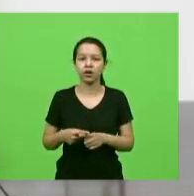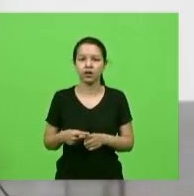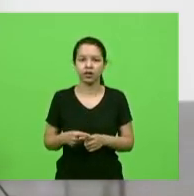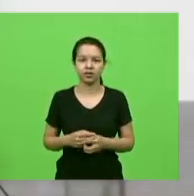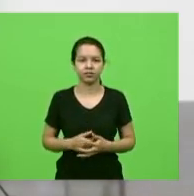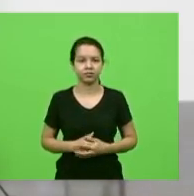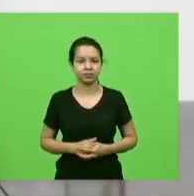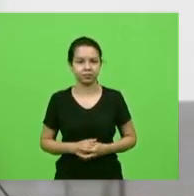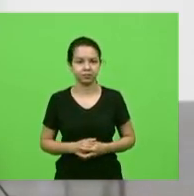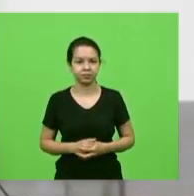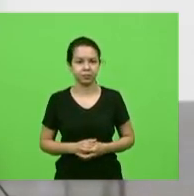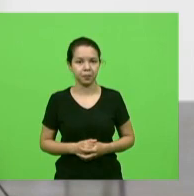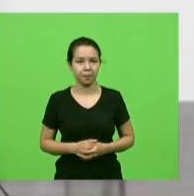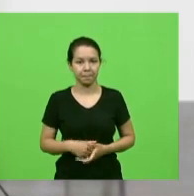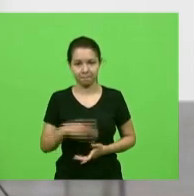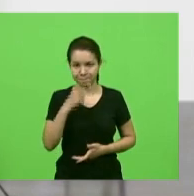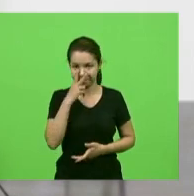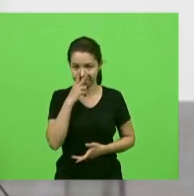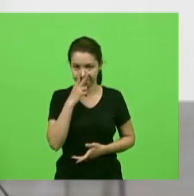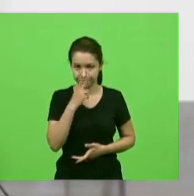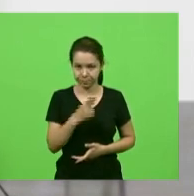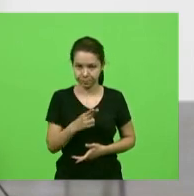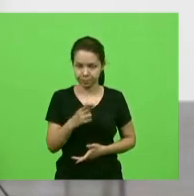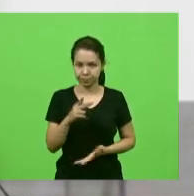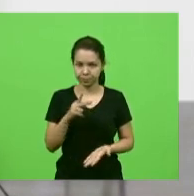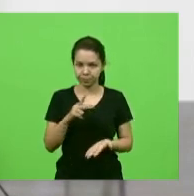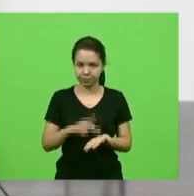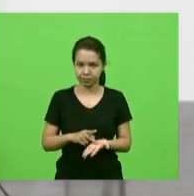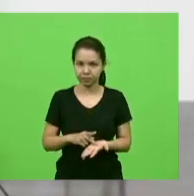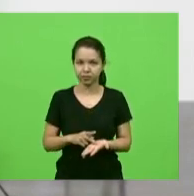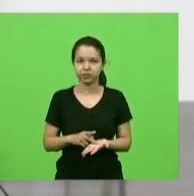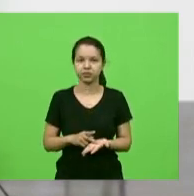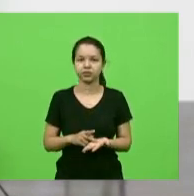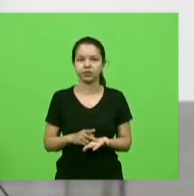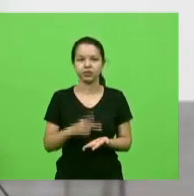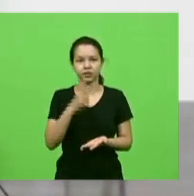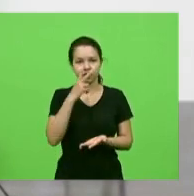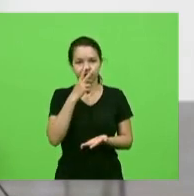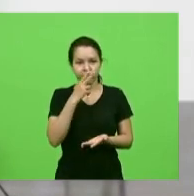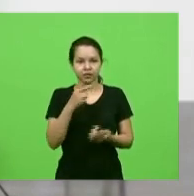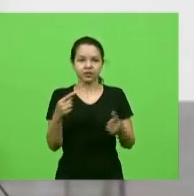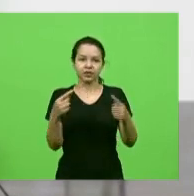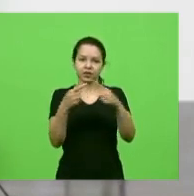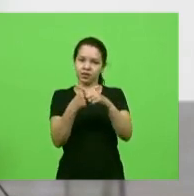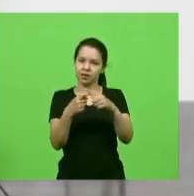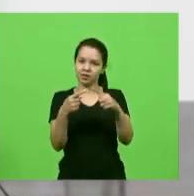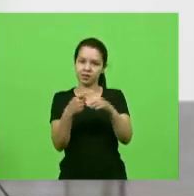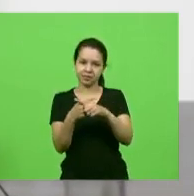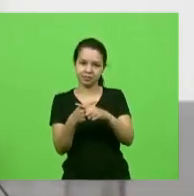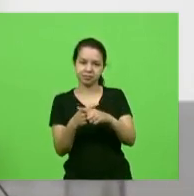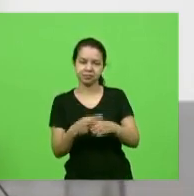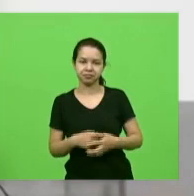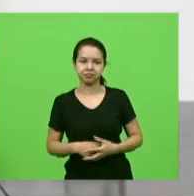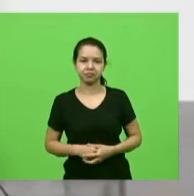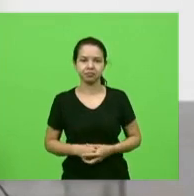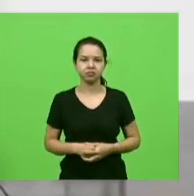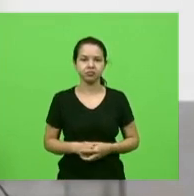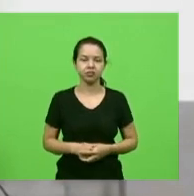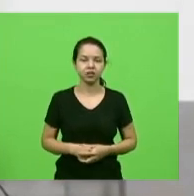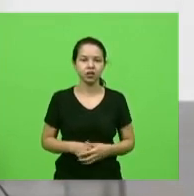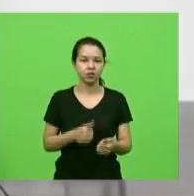bem evidente, no meu viso, o jogo retórico. O tribunal é constituído de